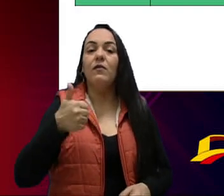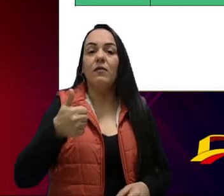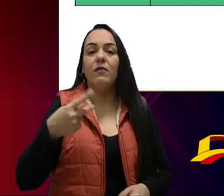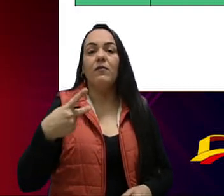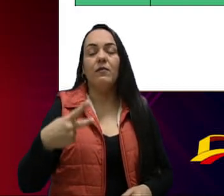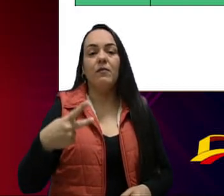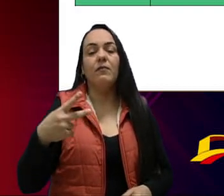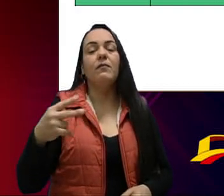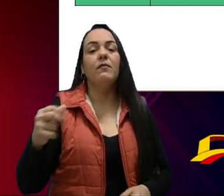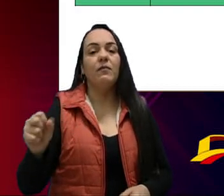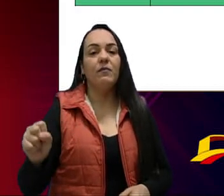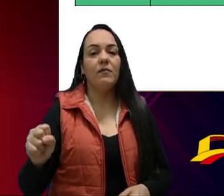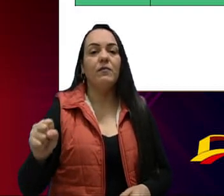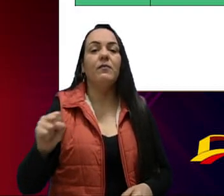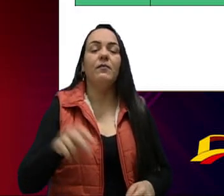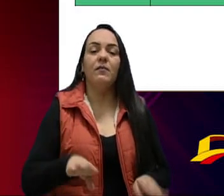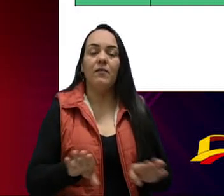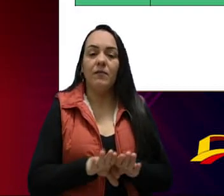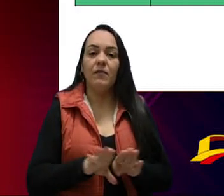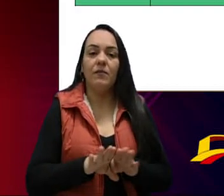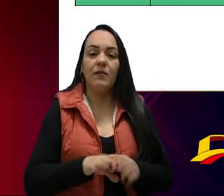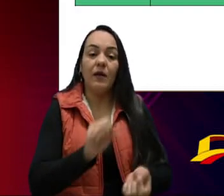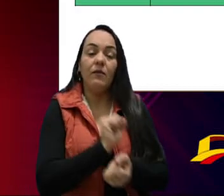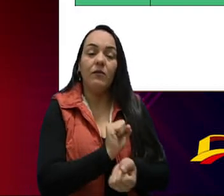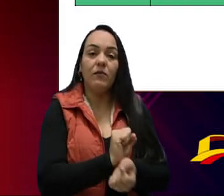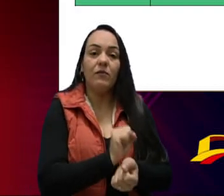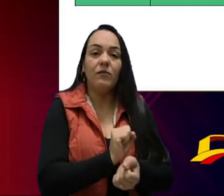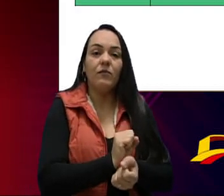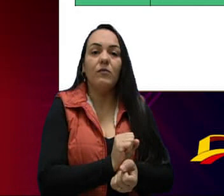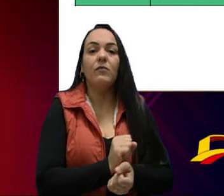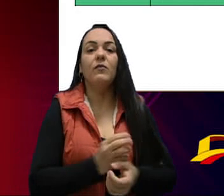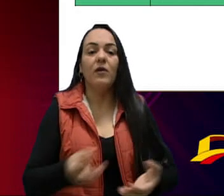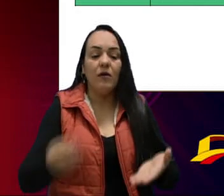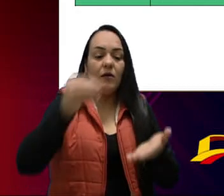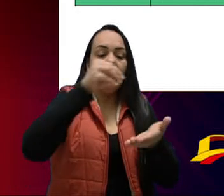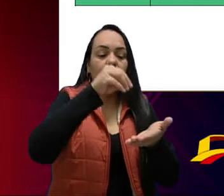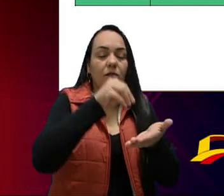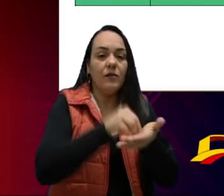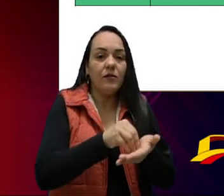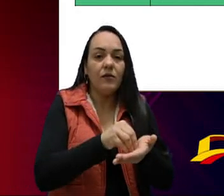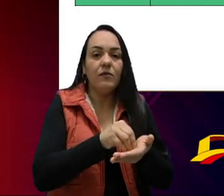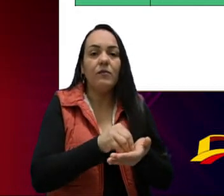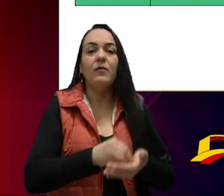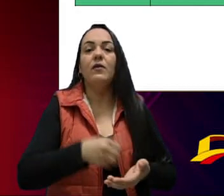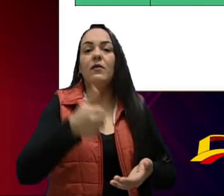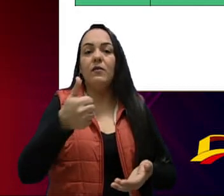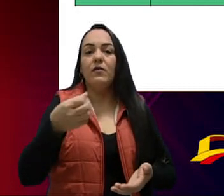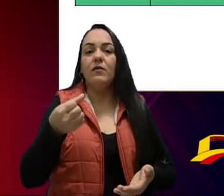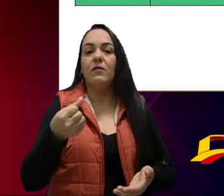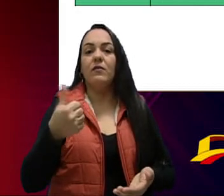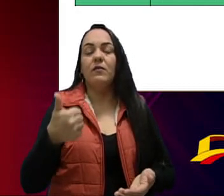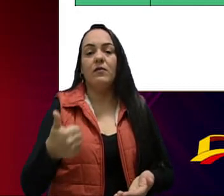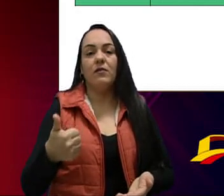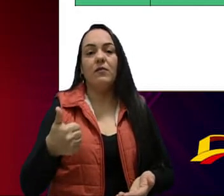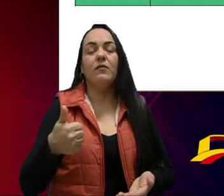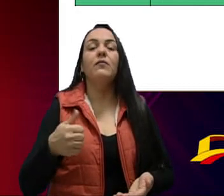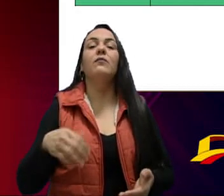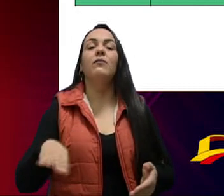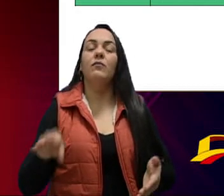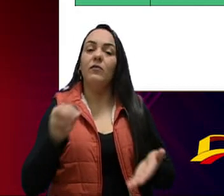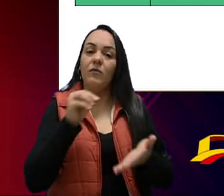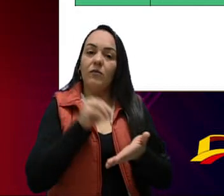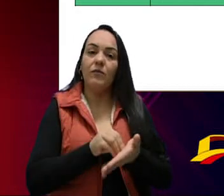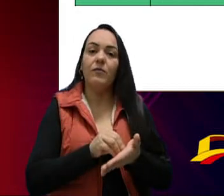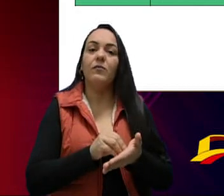reservado 7910 e ele está dentro dos 161 427 oi